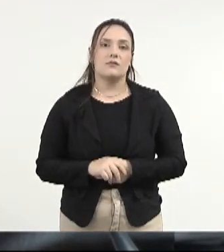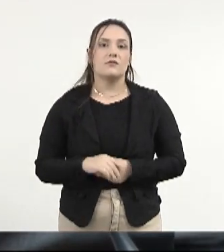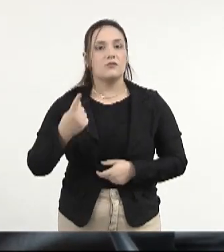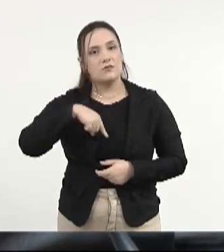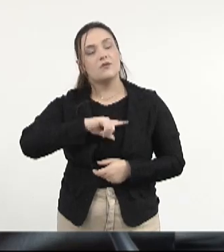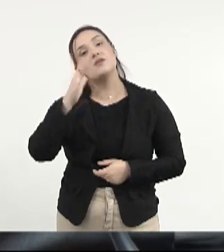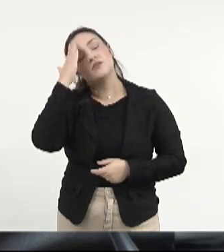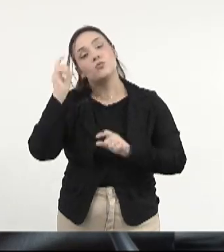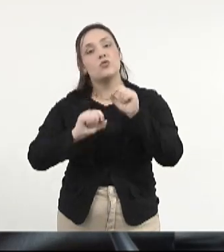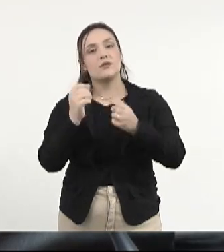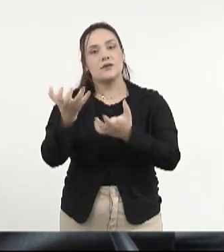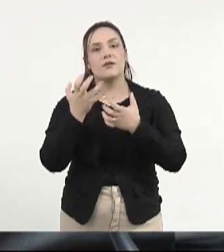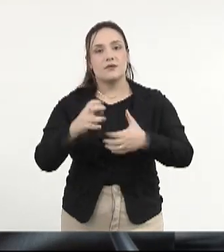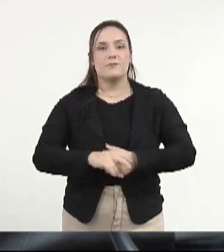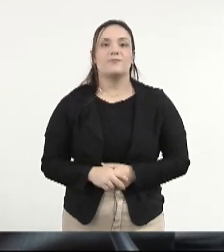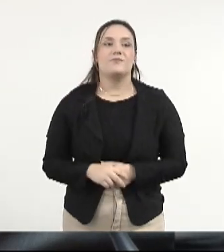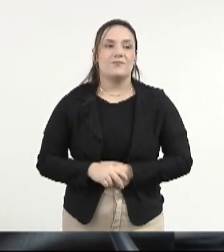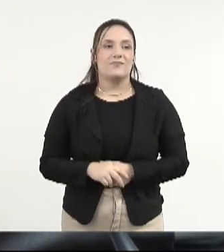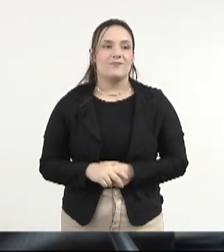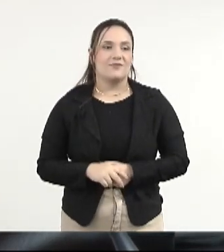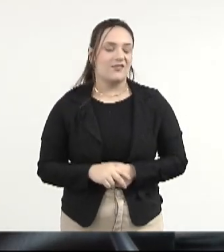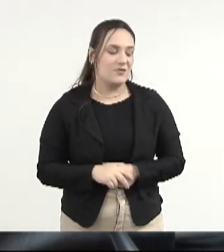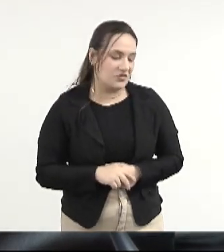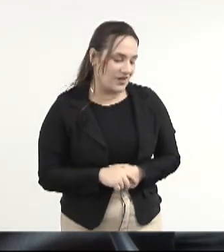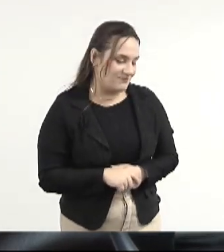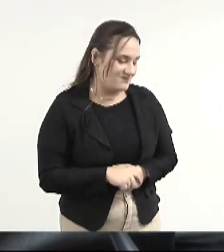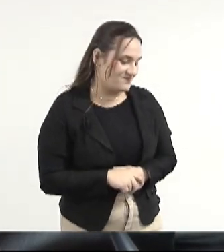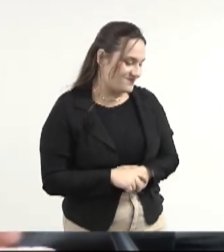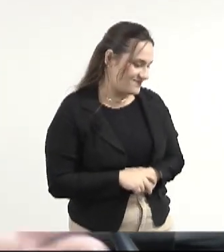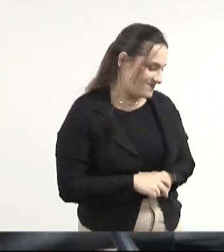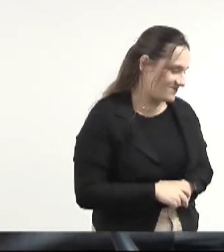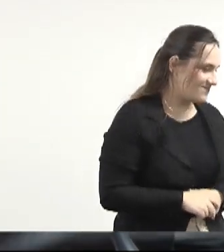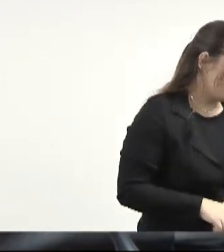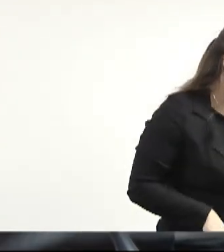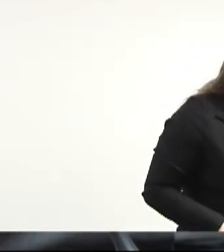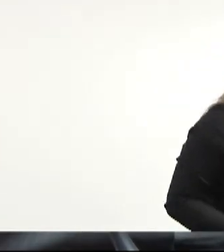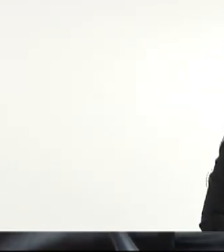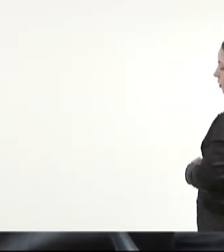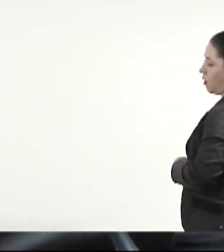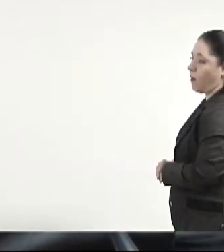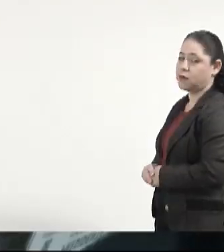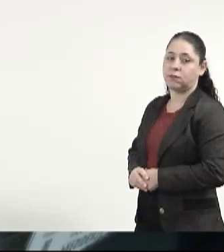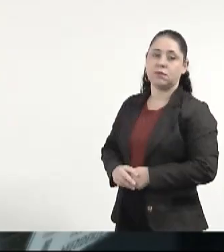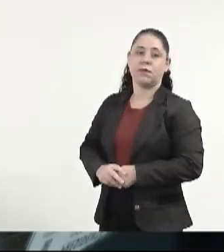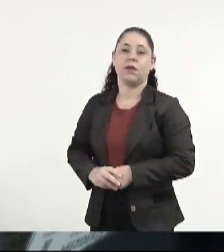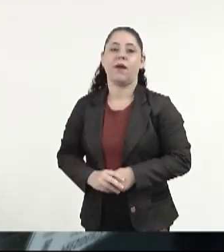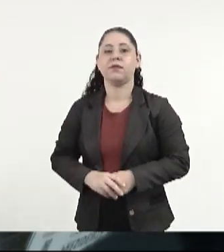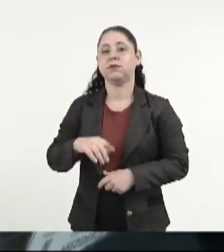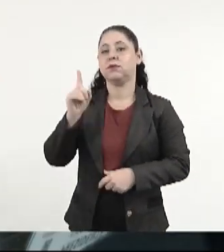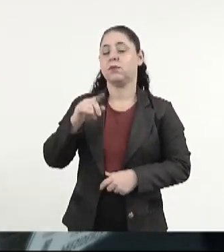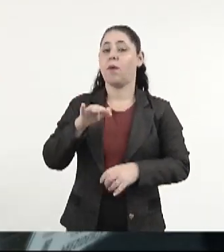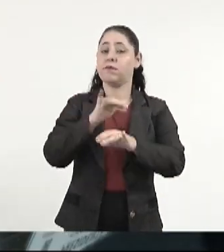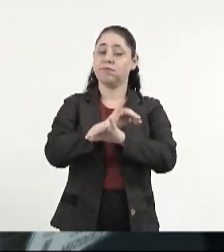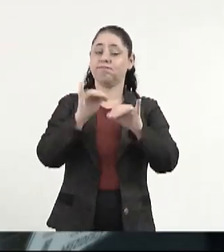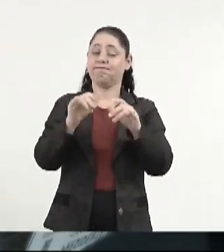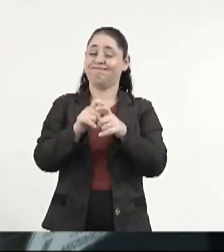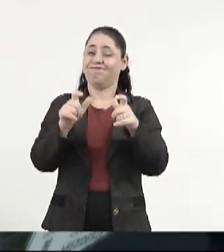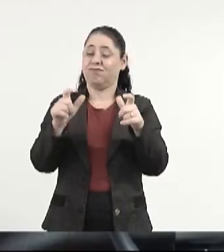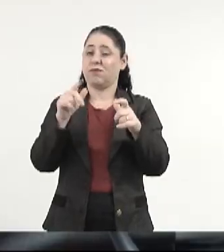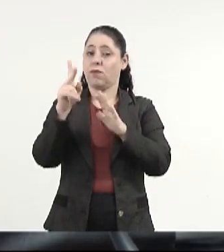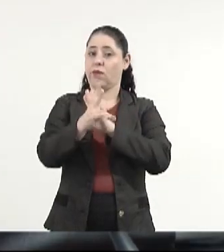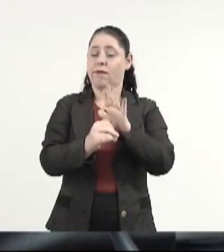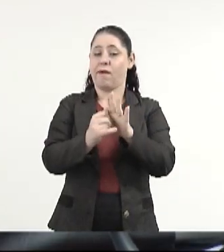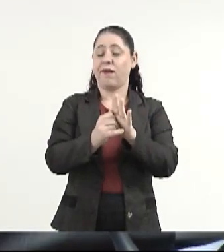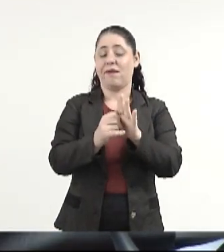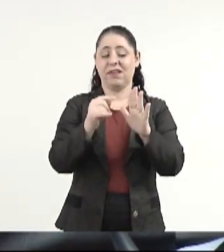que nós sabemos bem o que eles querem. Então, há uma manifestação muito grande sobre isso aí. Esse projeto